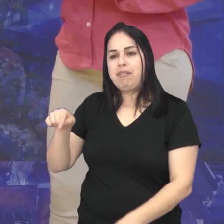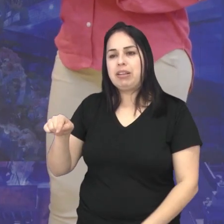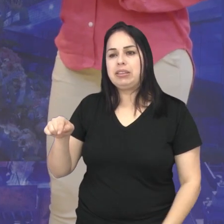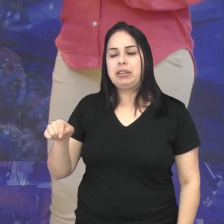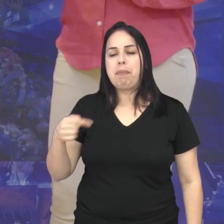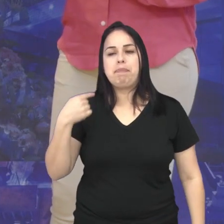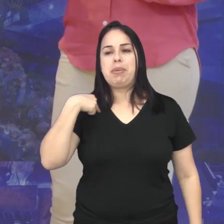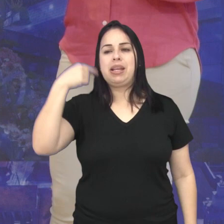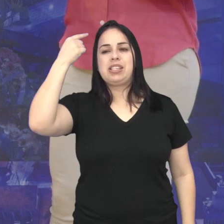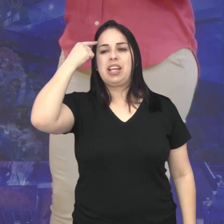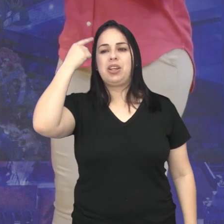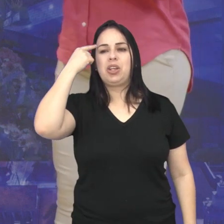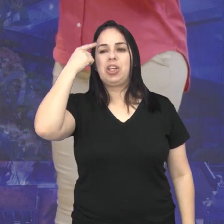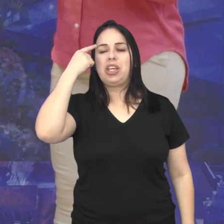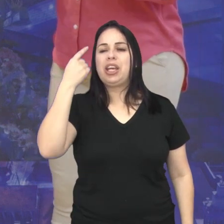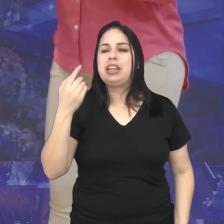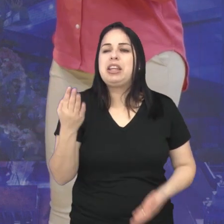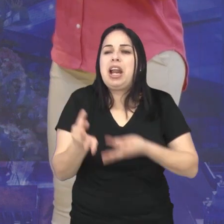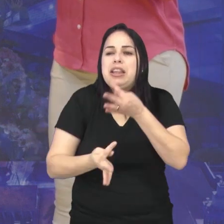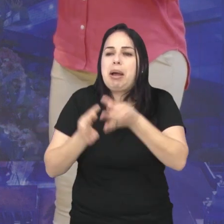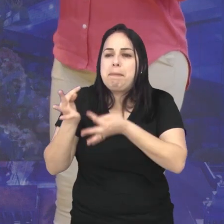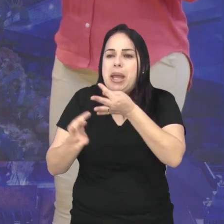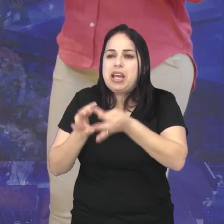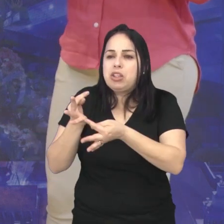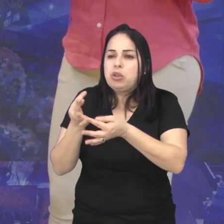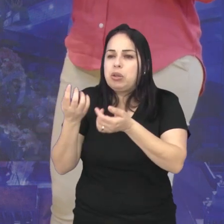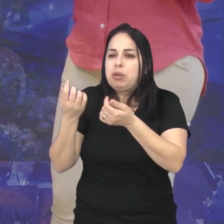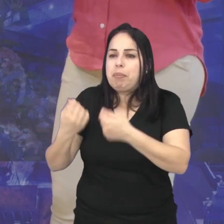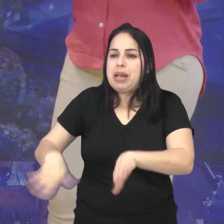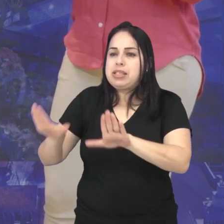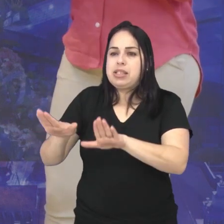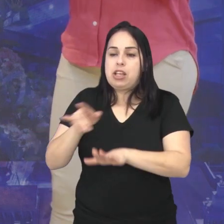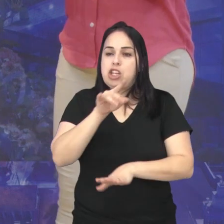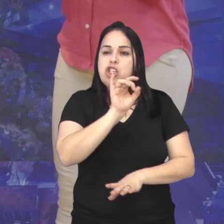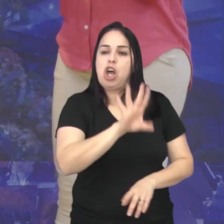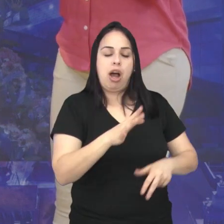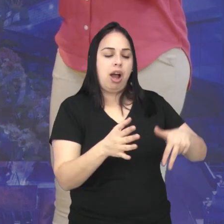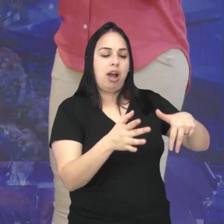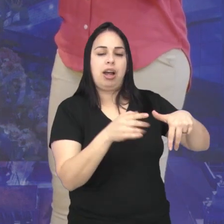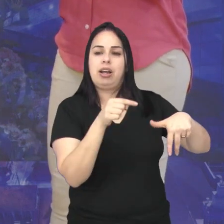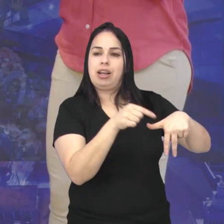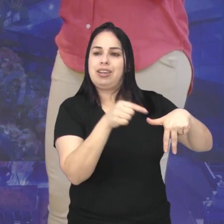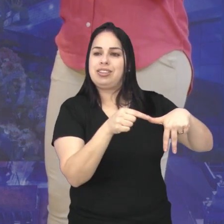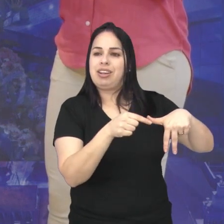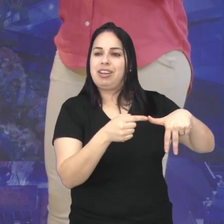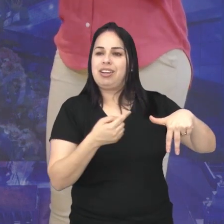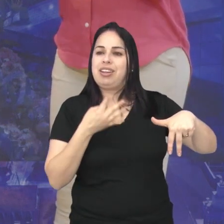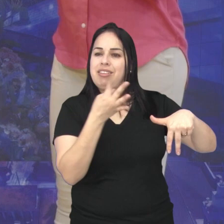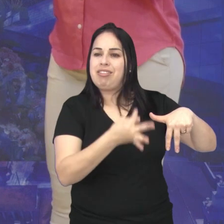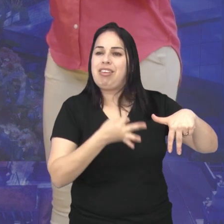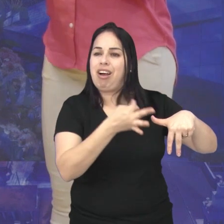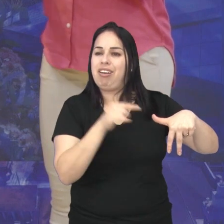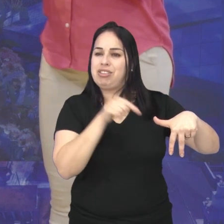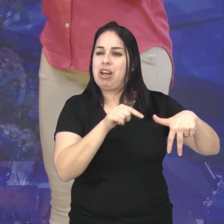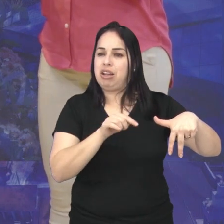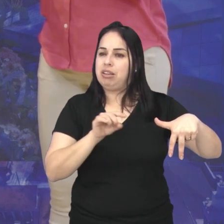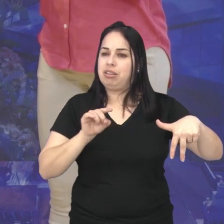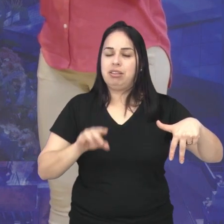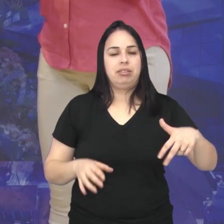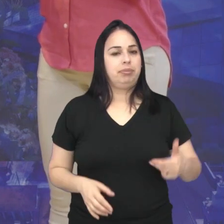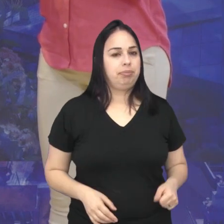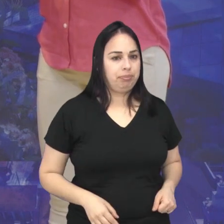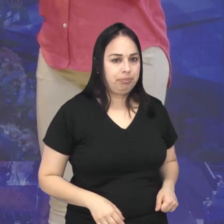né? Que acredita que não existe tratamento para a família, que quem precisa do tratamento é, de fato, o